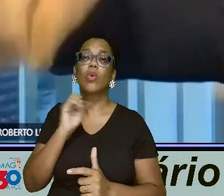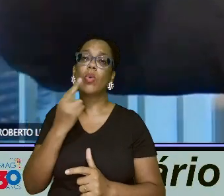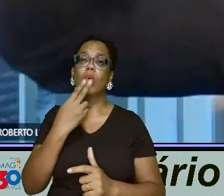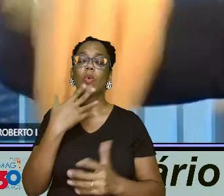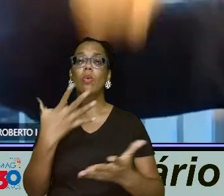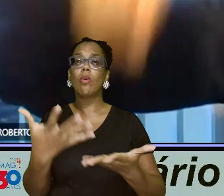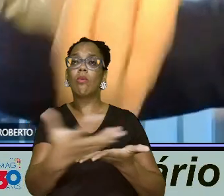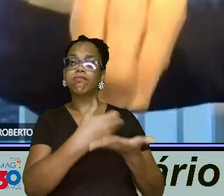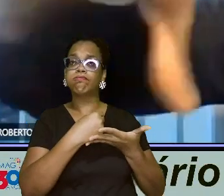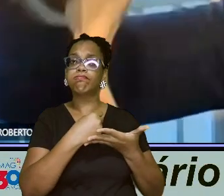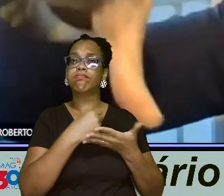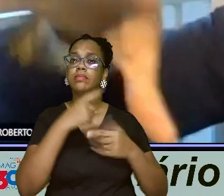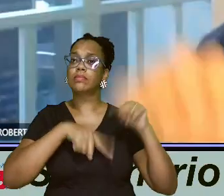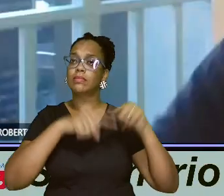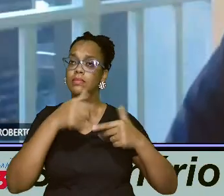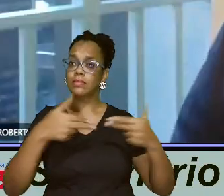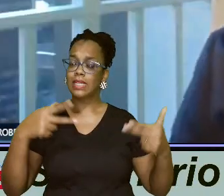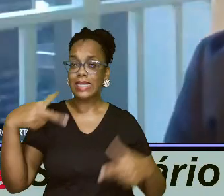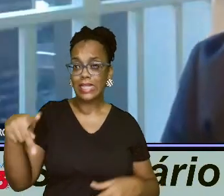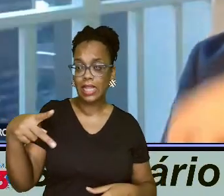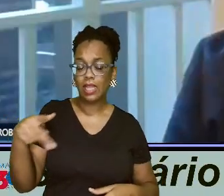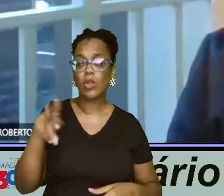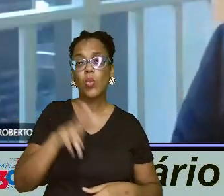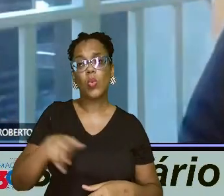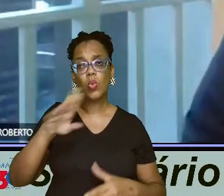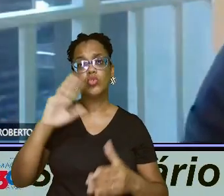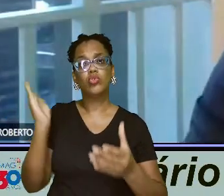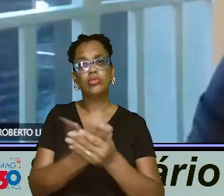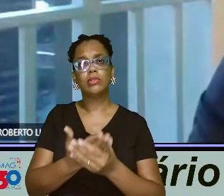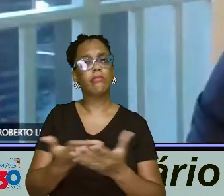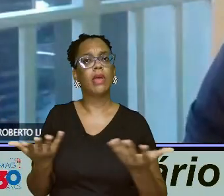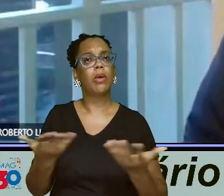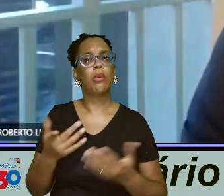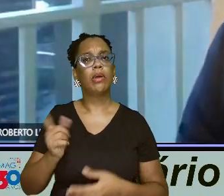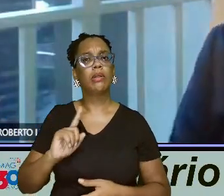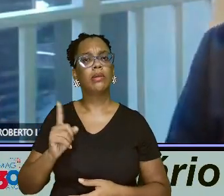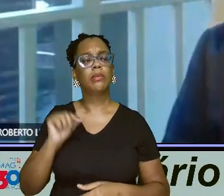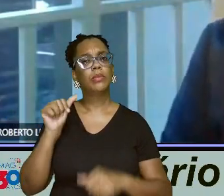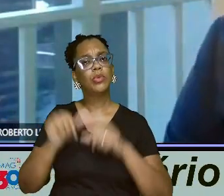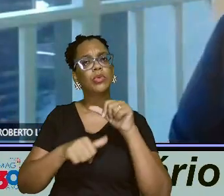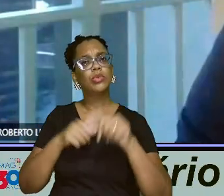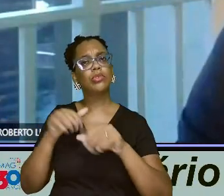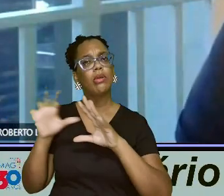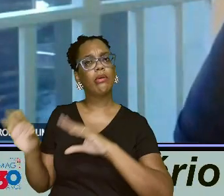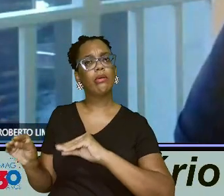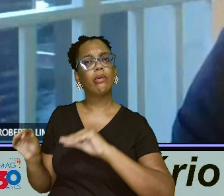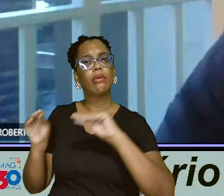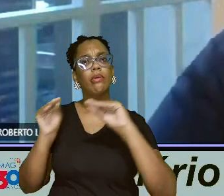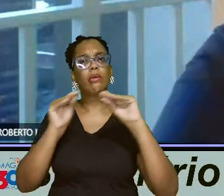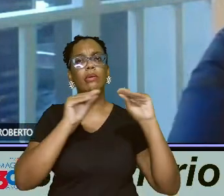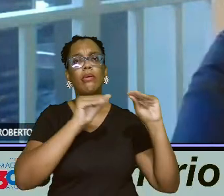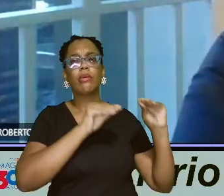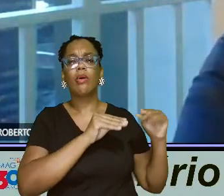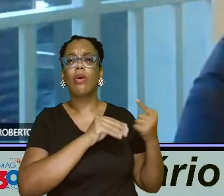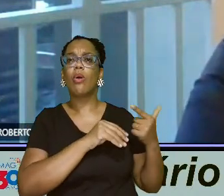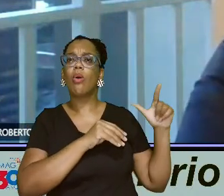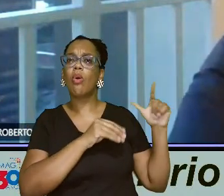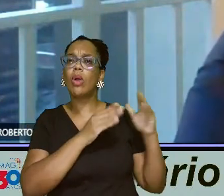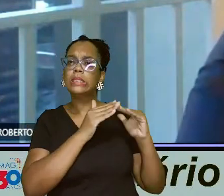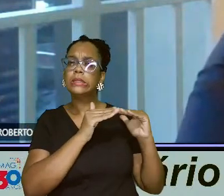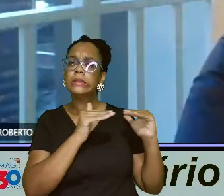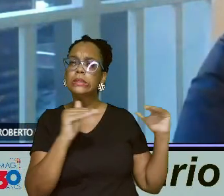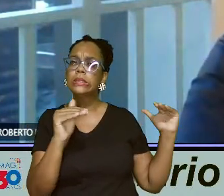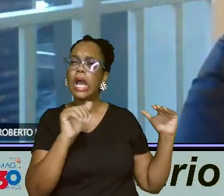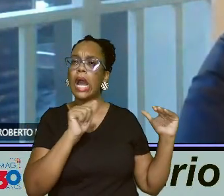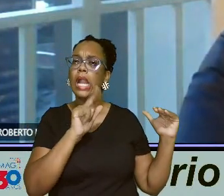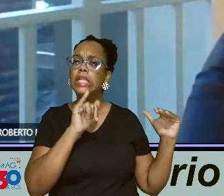eram feitos no processo judicial, agora não. Agora esses atos migraram para uma fase mais administrativa, com